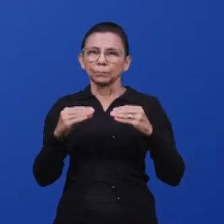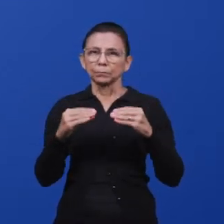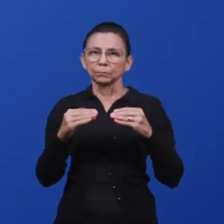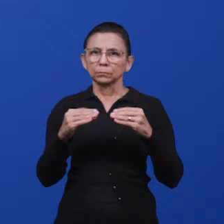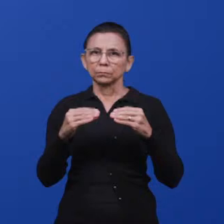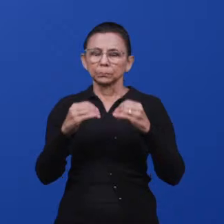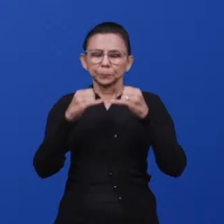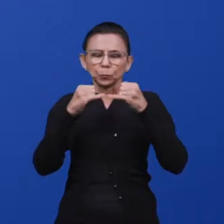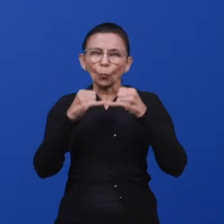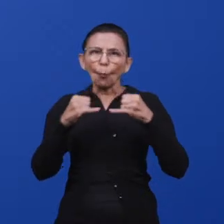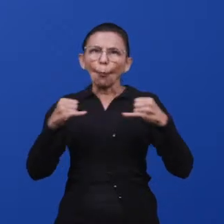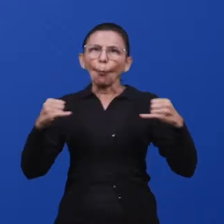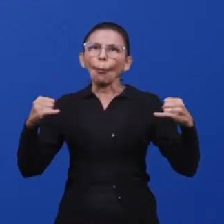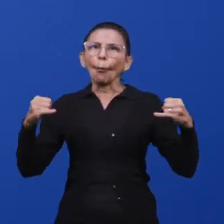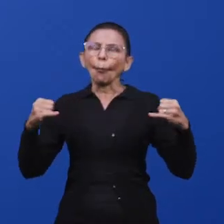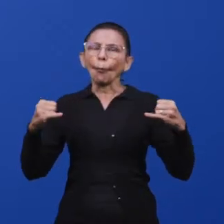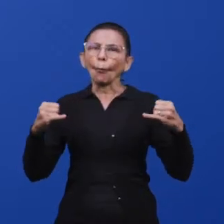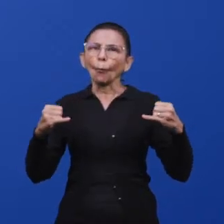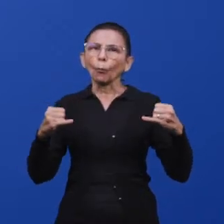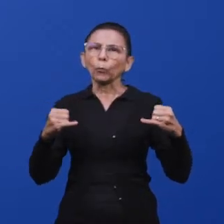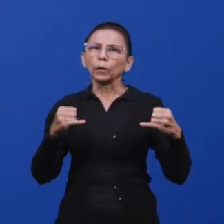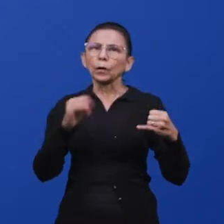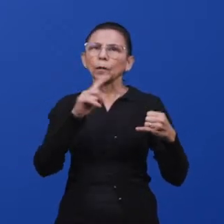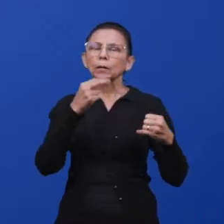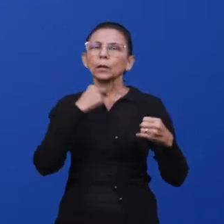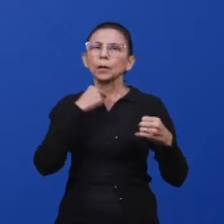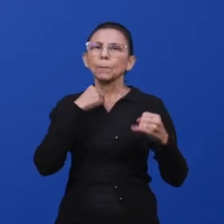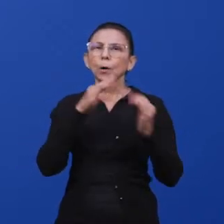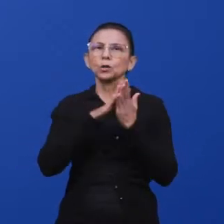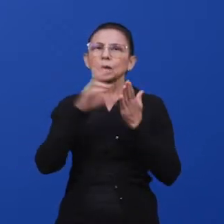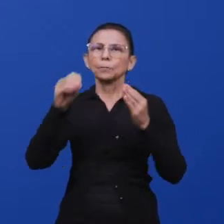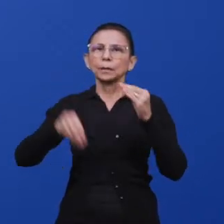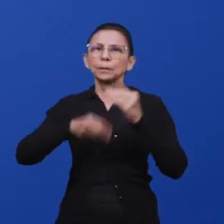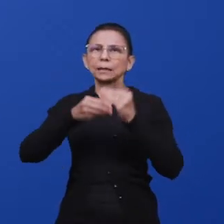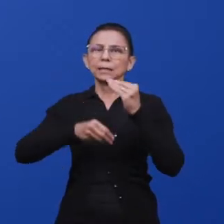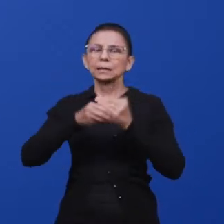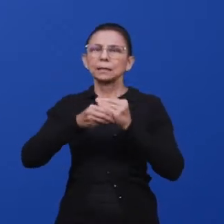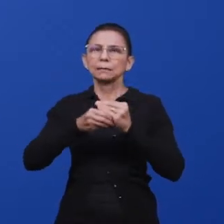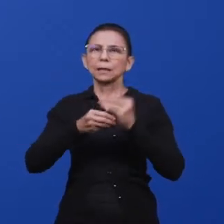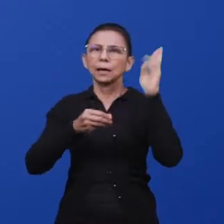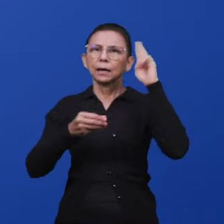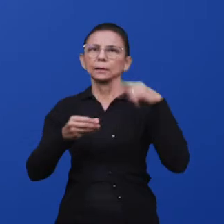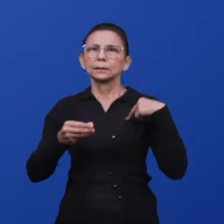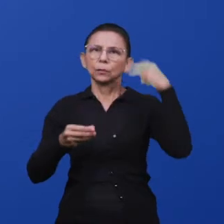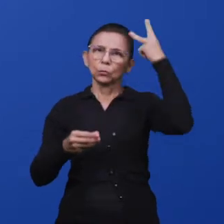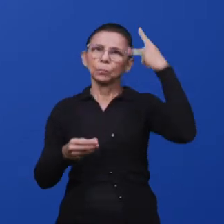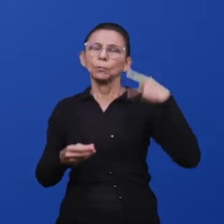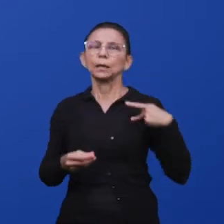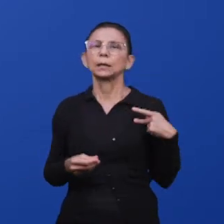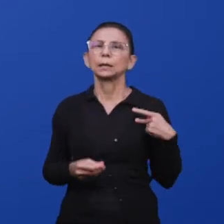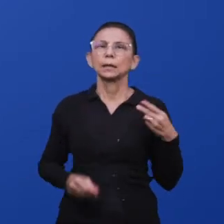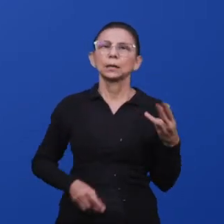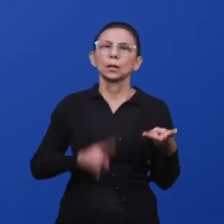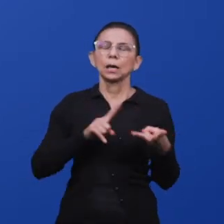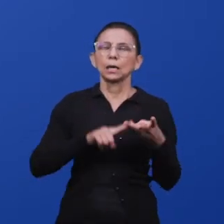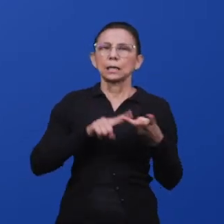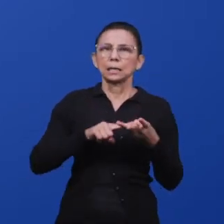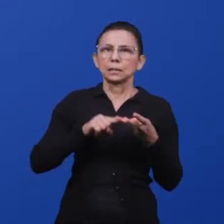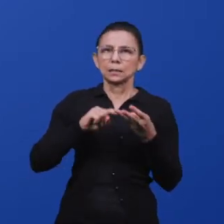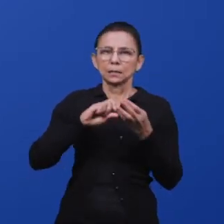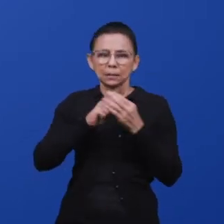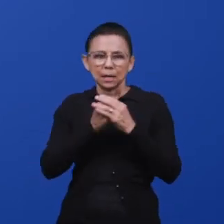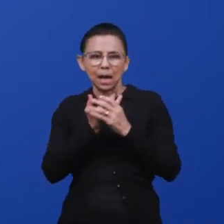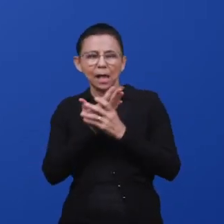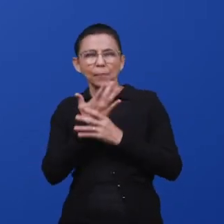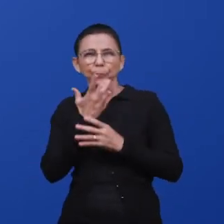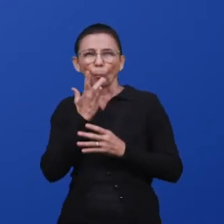alimento sem a inclusão da razão do homem. Agora, as ervas amargosas, meus irmãos, as lutas